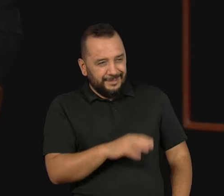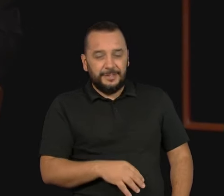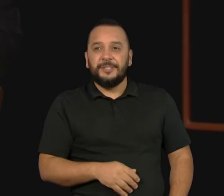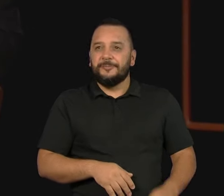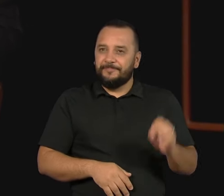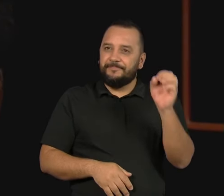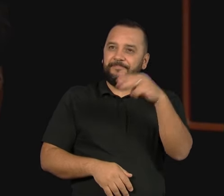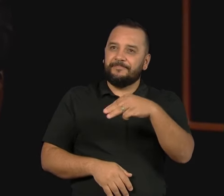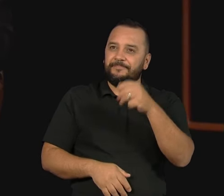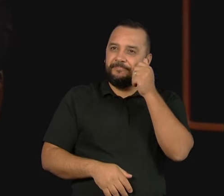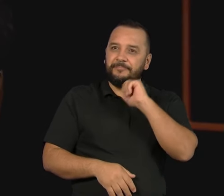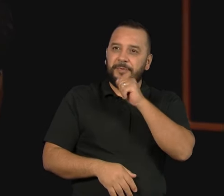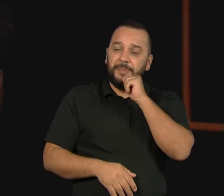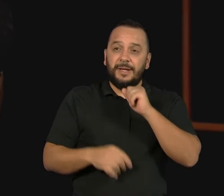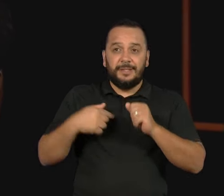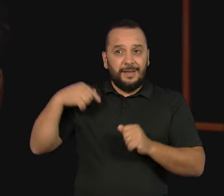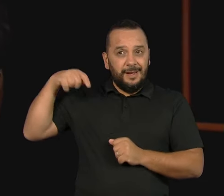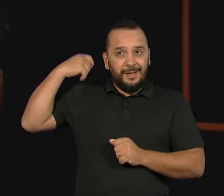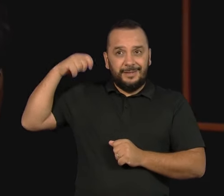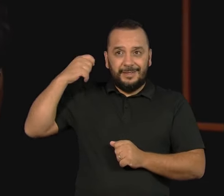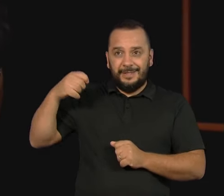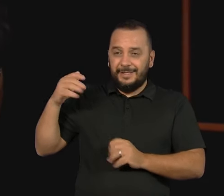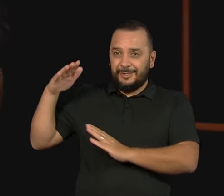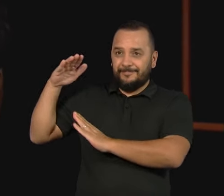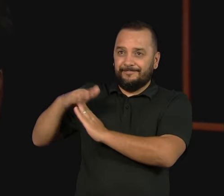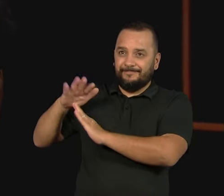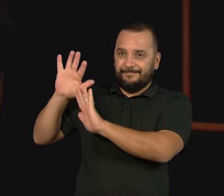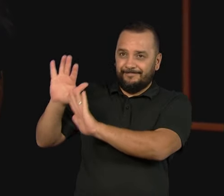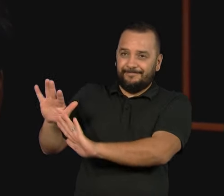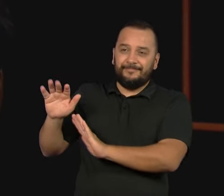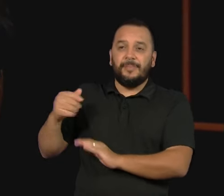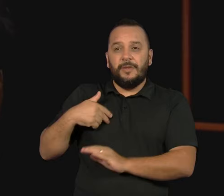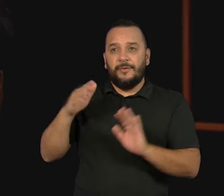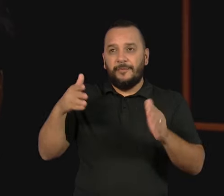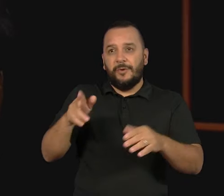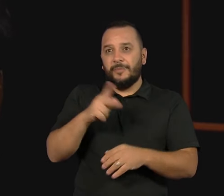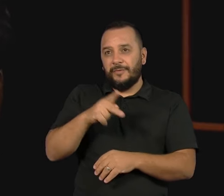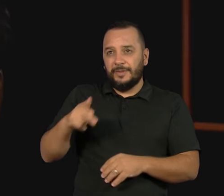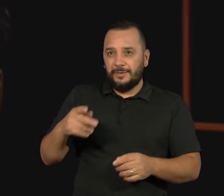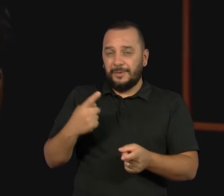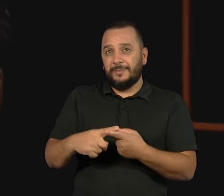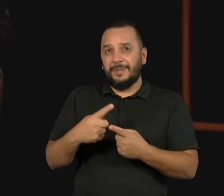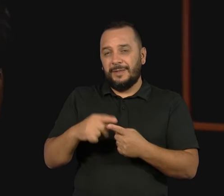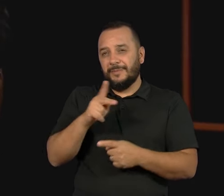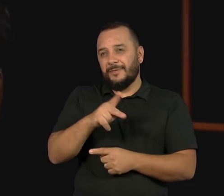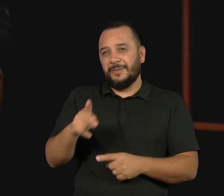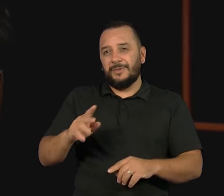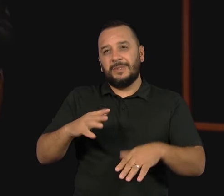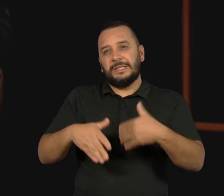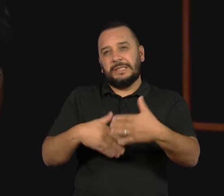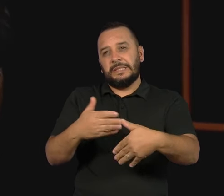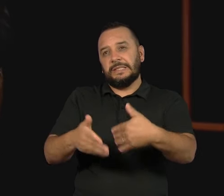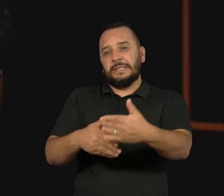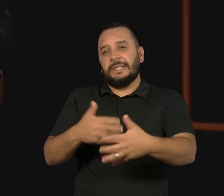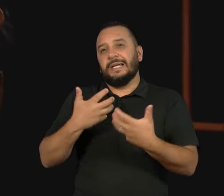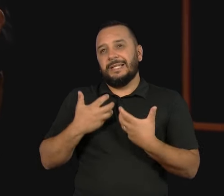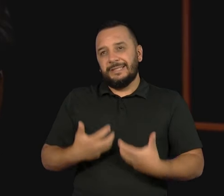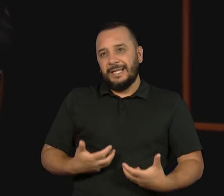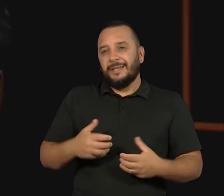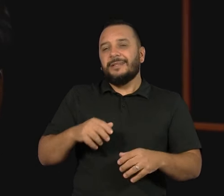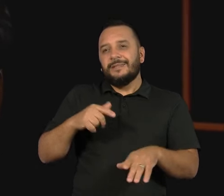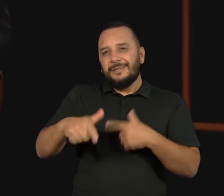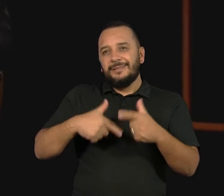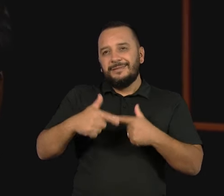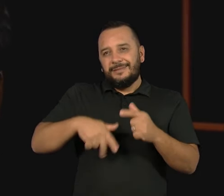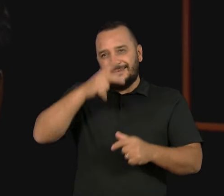minha mãe deixou a carreira de atriz para ser professora, estava muito cansada da carreira de professora, então ela trabalhava para a prefeitura, foi